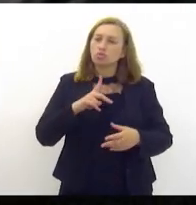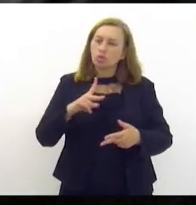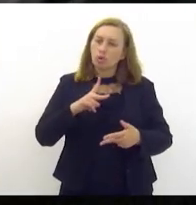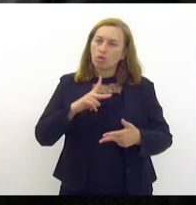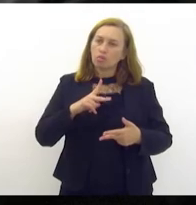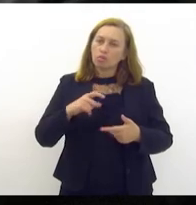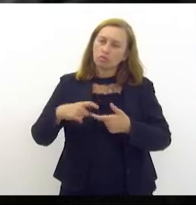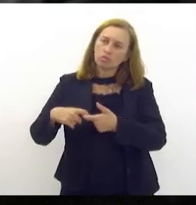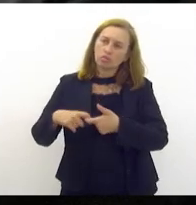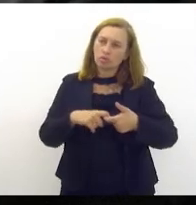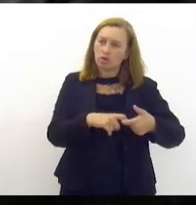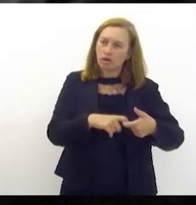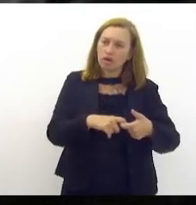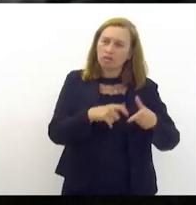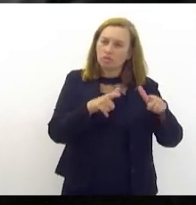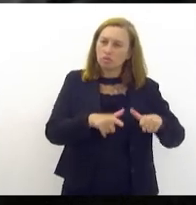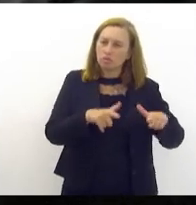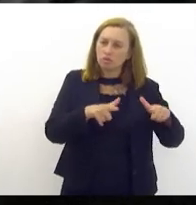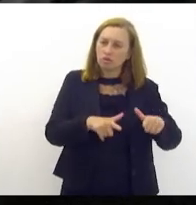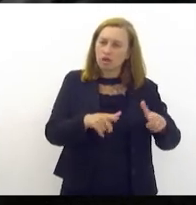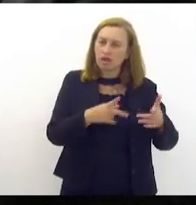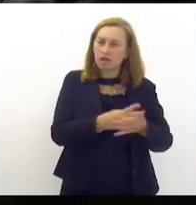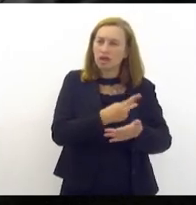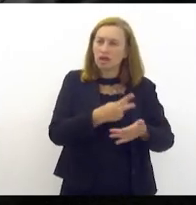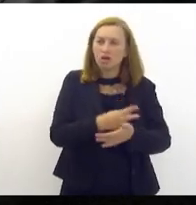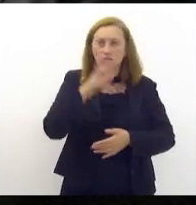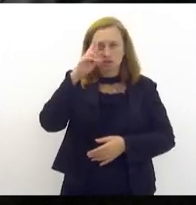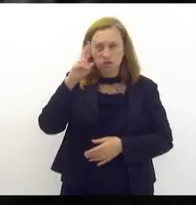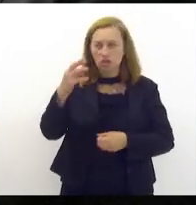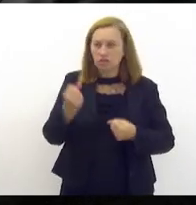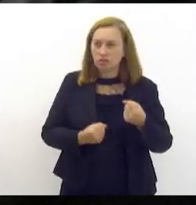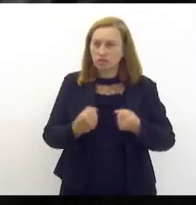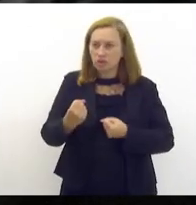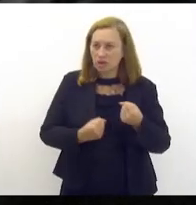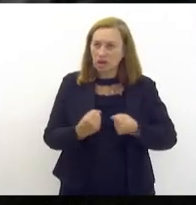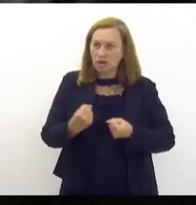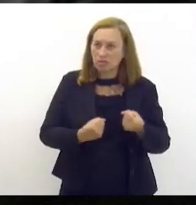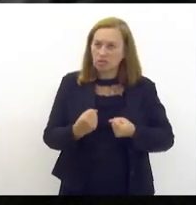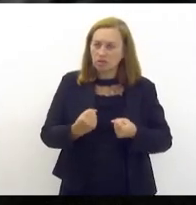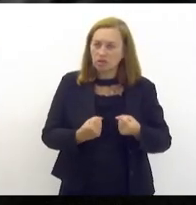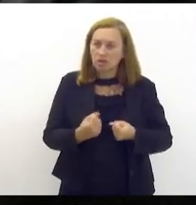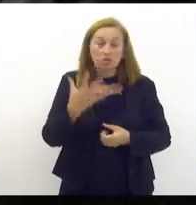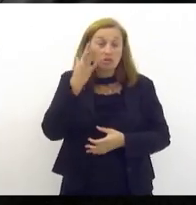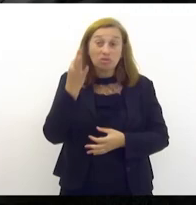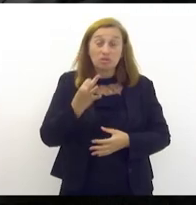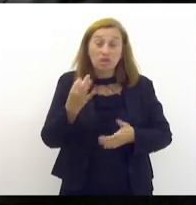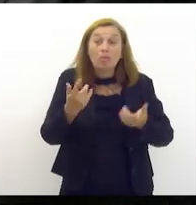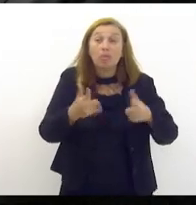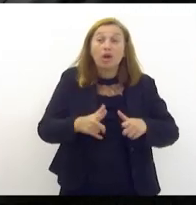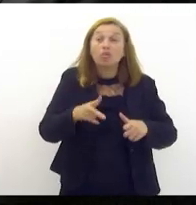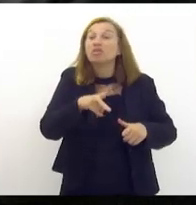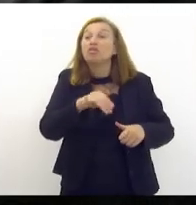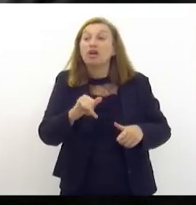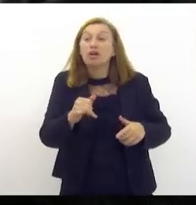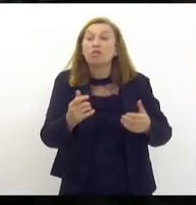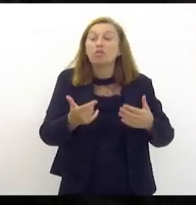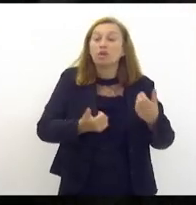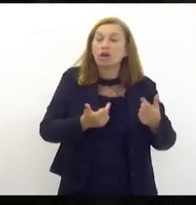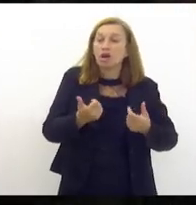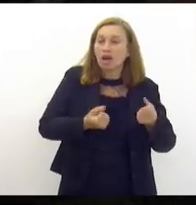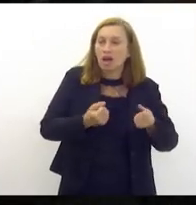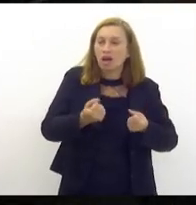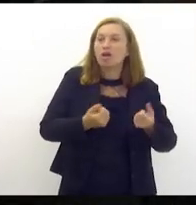operações ilegais, o dono do seu veículo, o proprietário do veículo, não sabe nem para onde o carro vai. Ele tem que